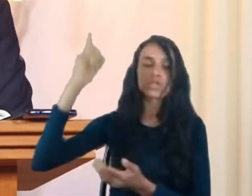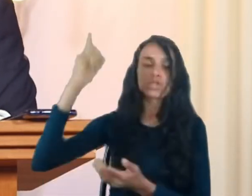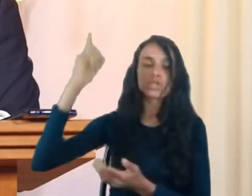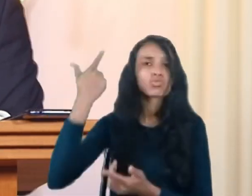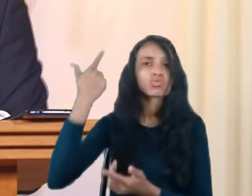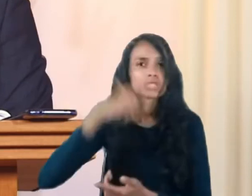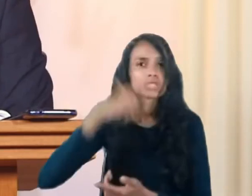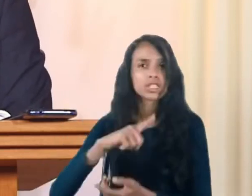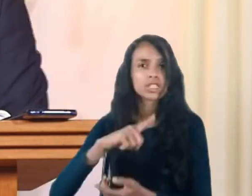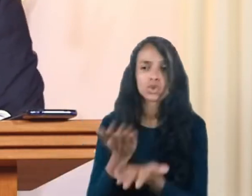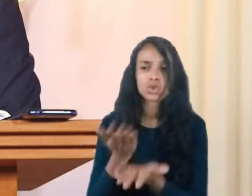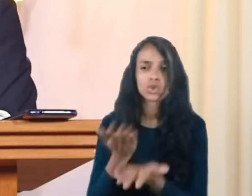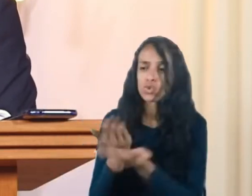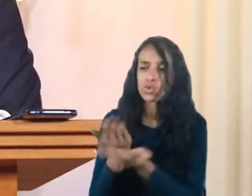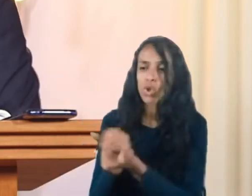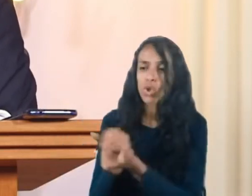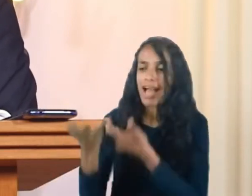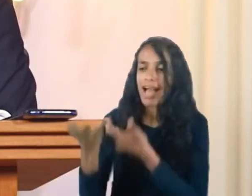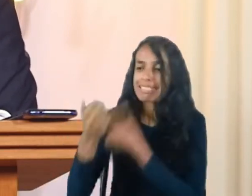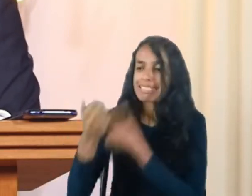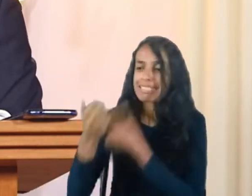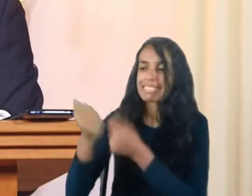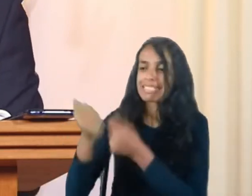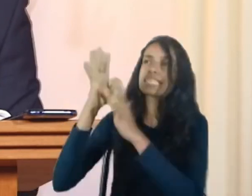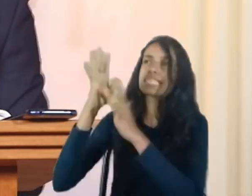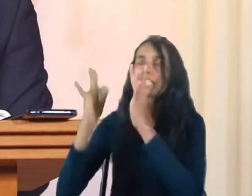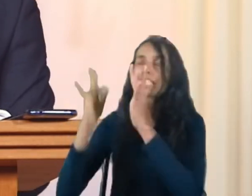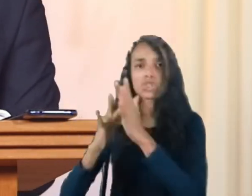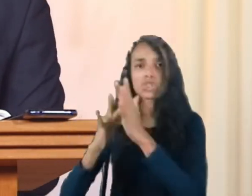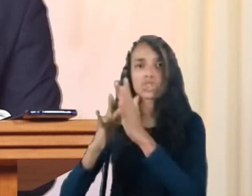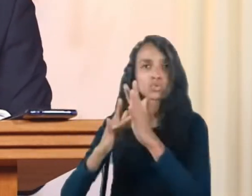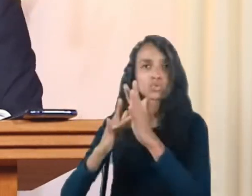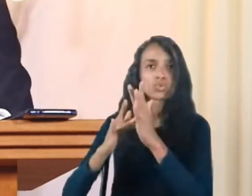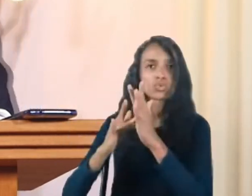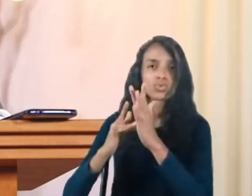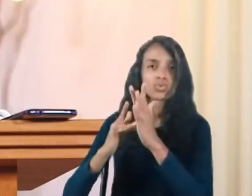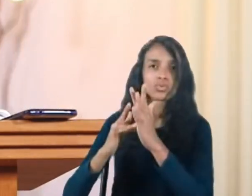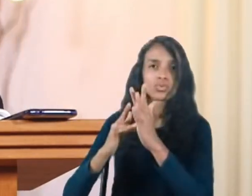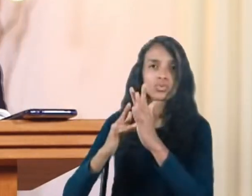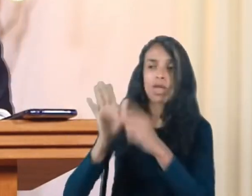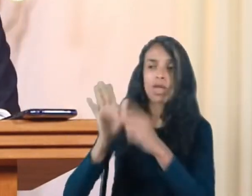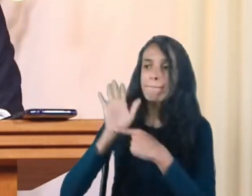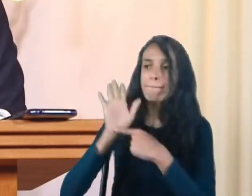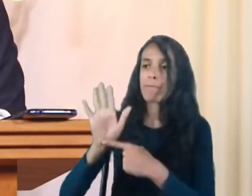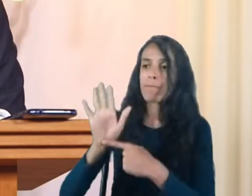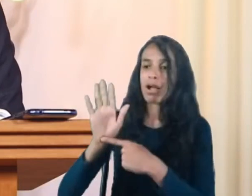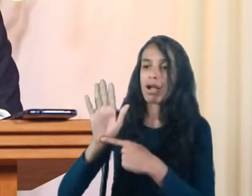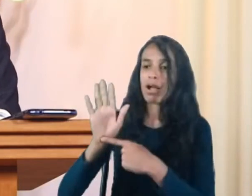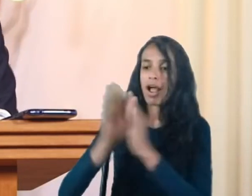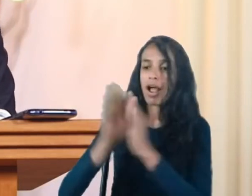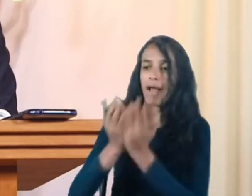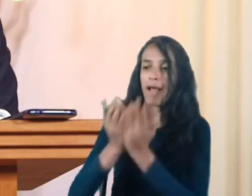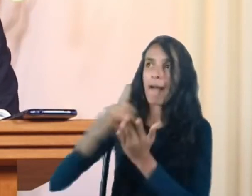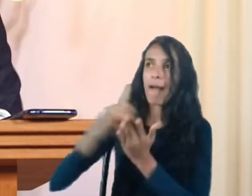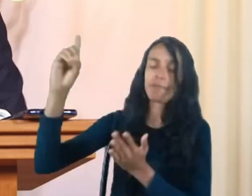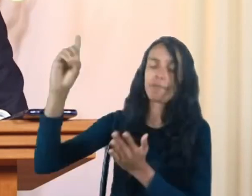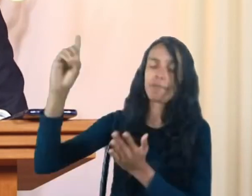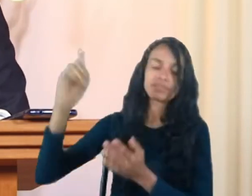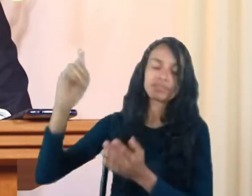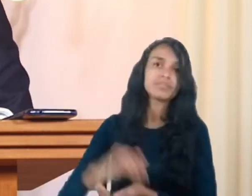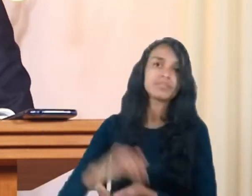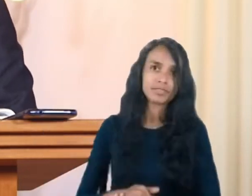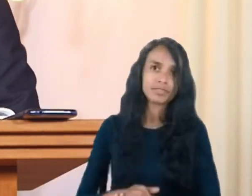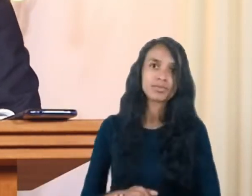levar a eles a palavra de Deus. E foi exatamente isso que Paulo fez nessa ocasião. E é exatamente isso que